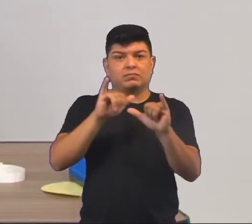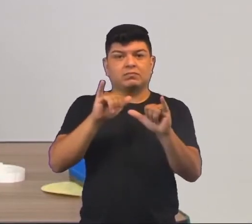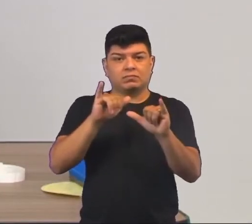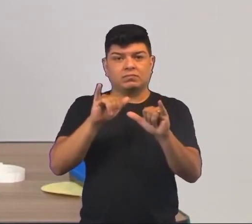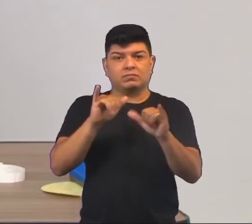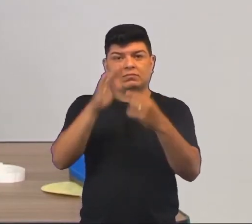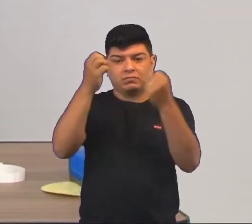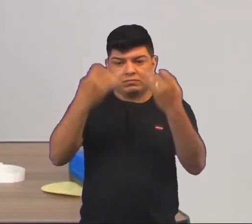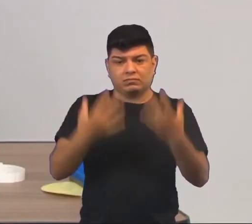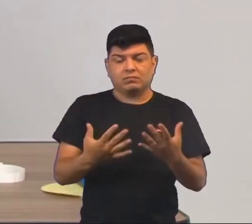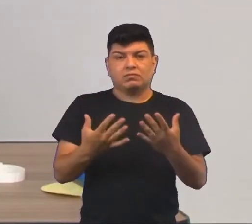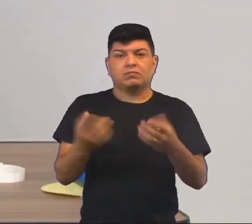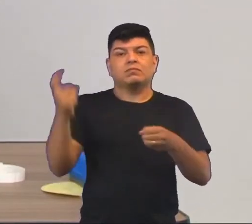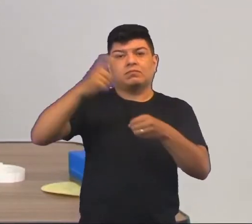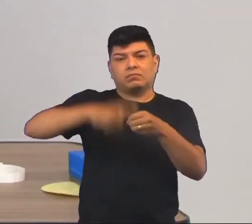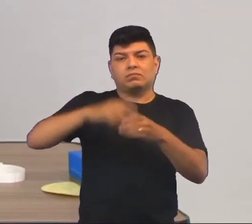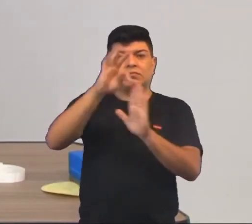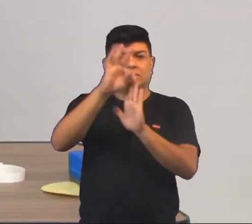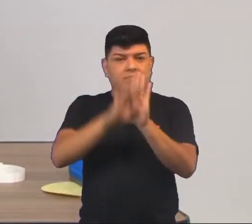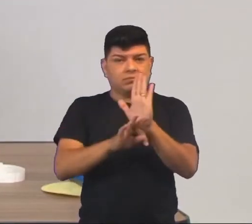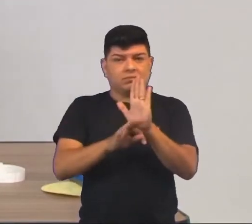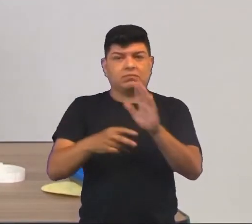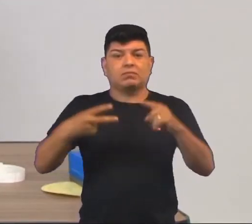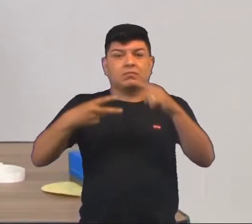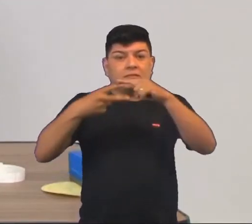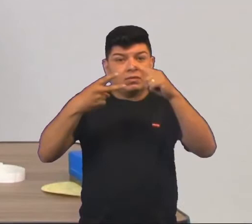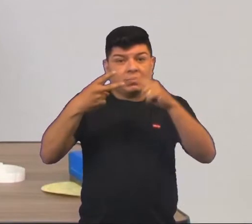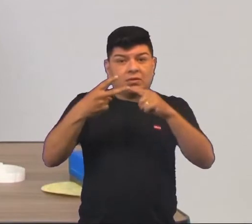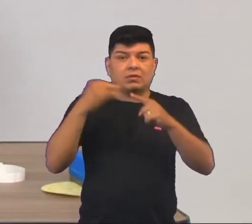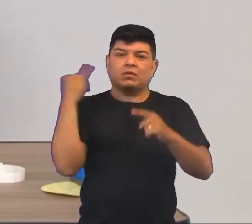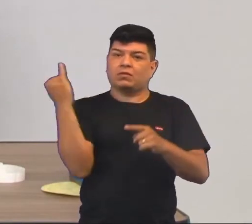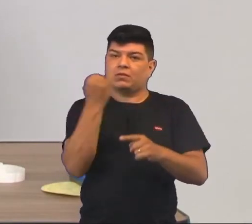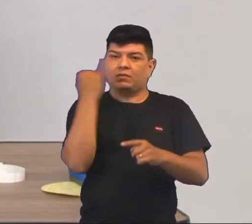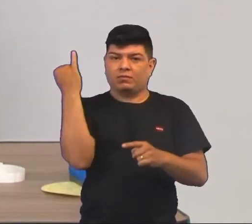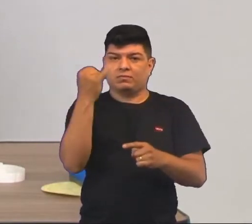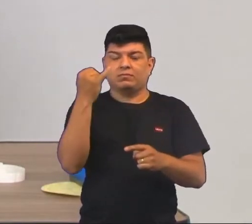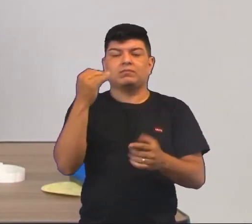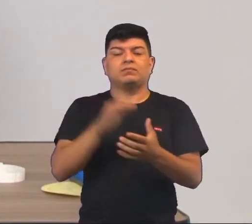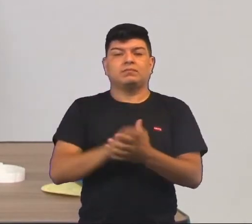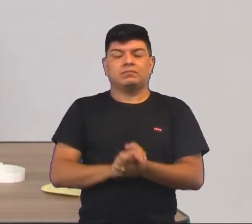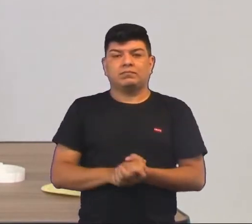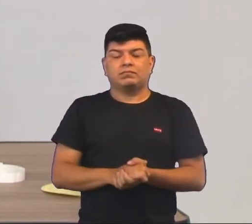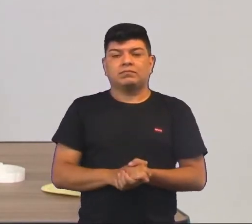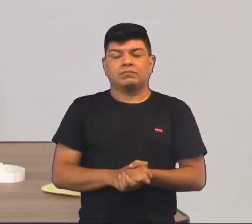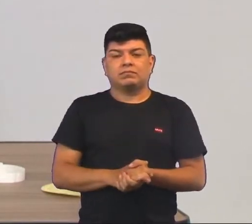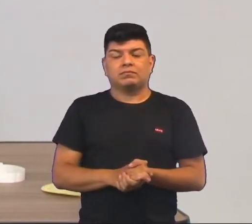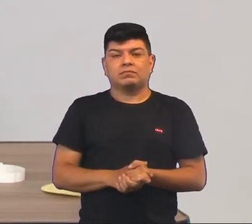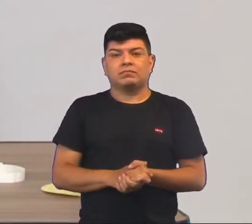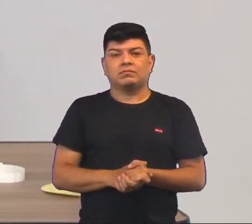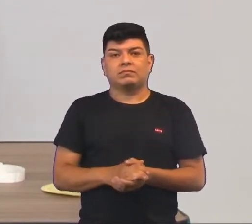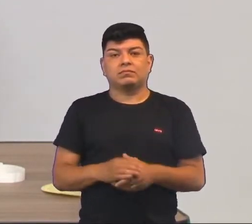acabei de falar para vocês. Vamos só voltar aqui no texto para a gente ver duas informações importantes, como nós vimos, ó.